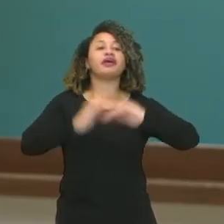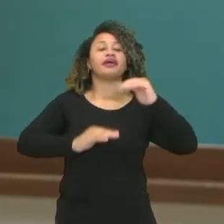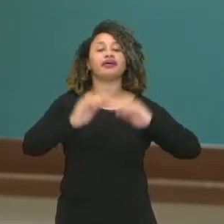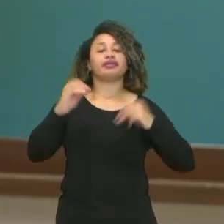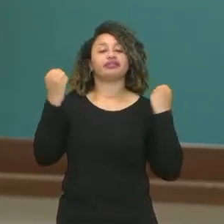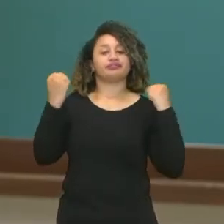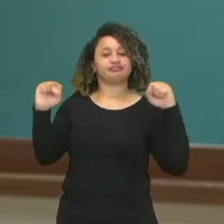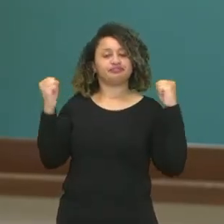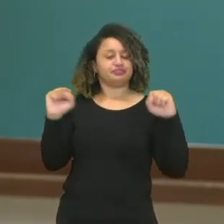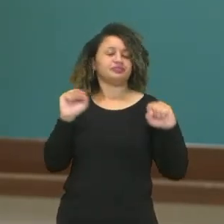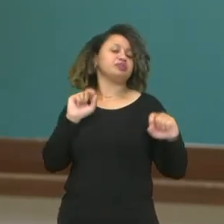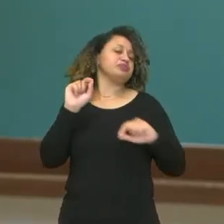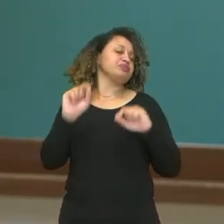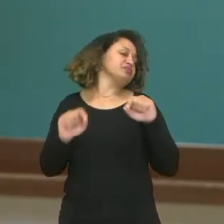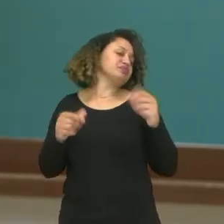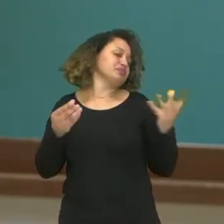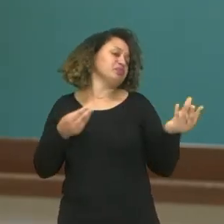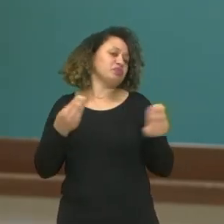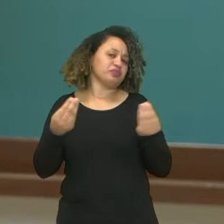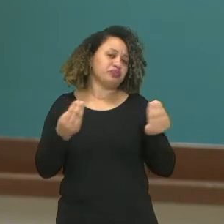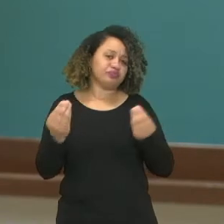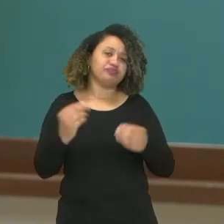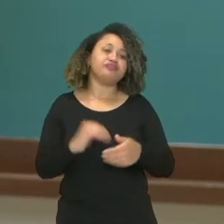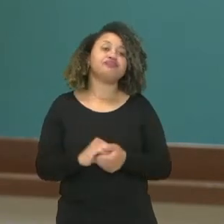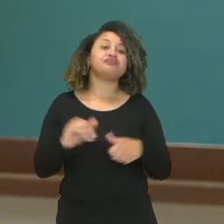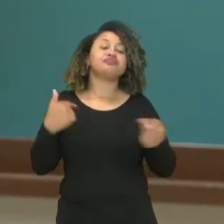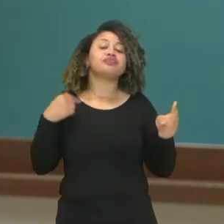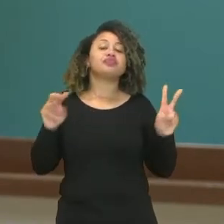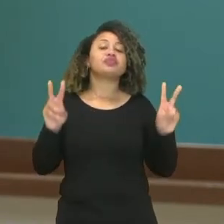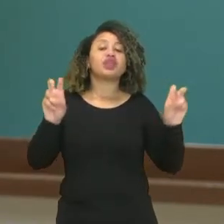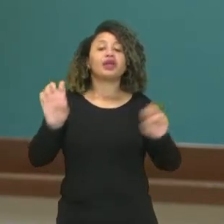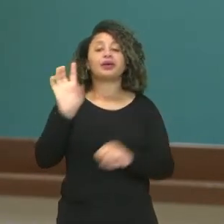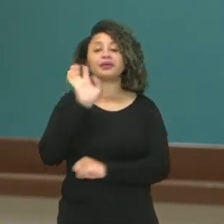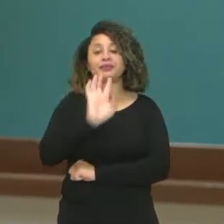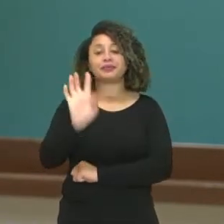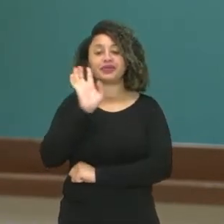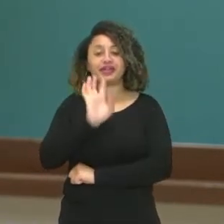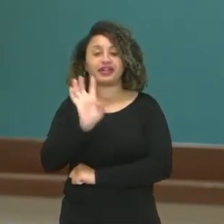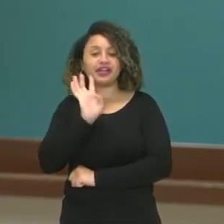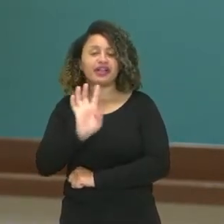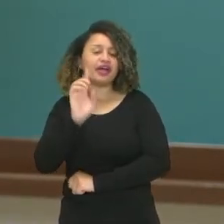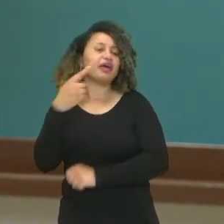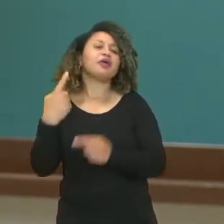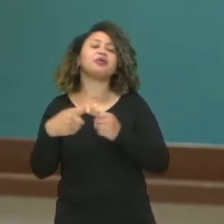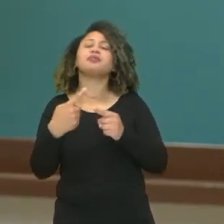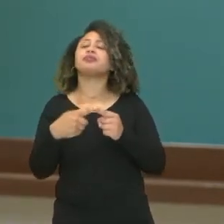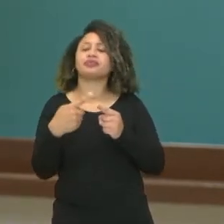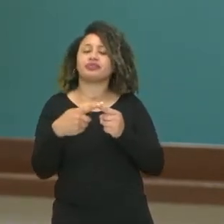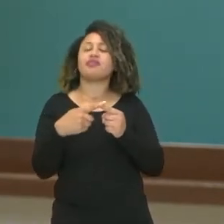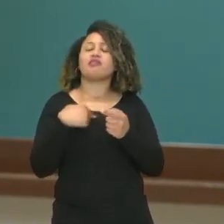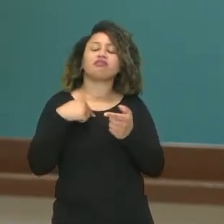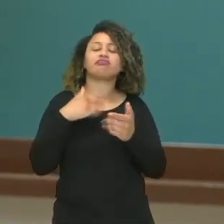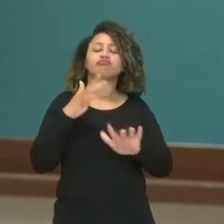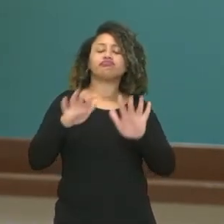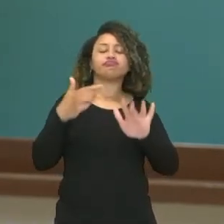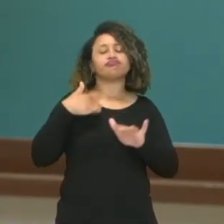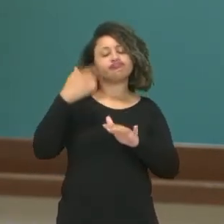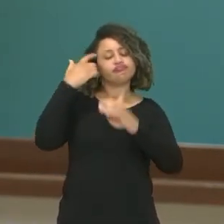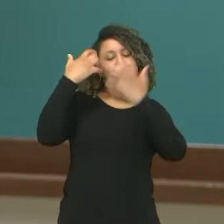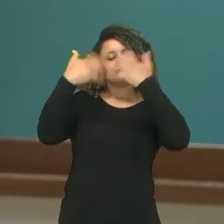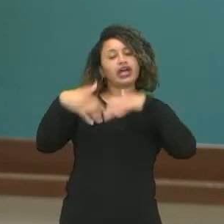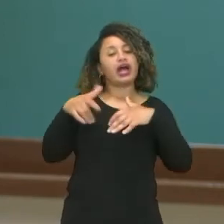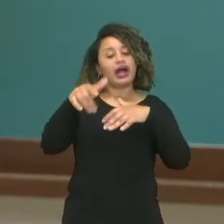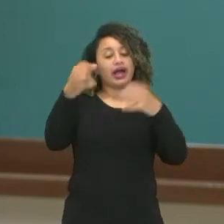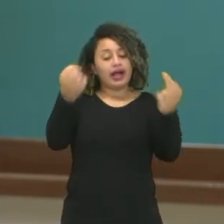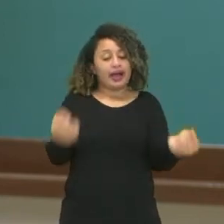das ginásticas. Então, é um assunto bem legal, bem bacana, por quê? Porque muitas vezes a gente pensa na academia, a